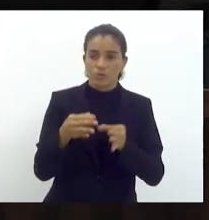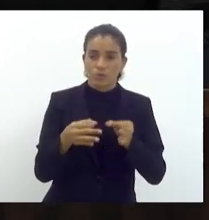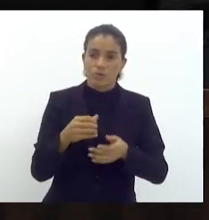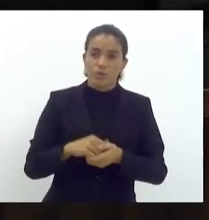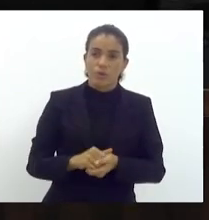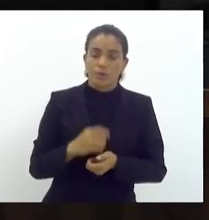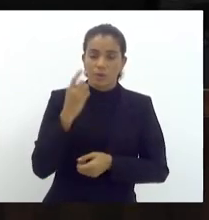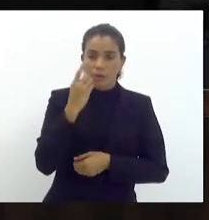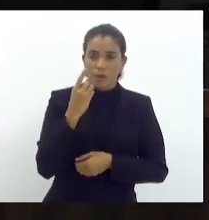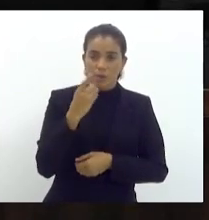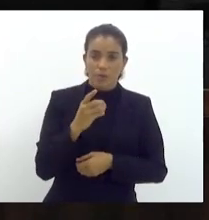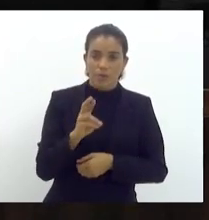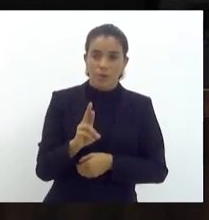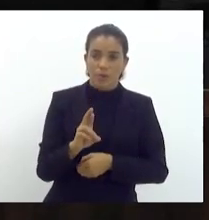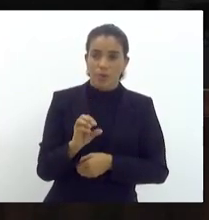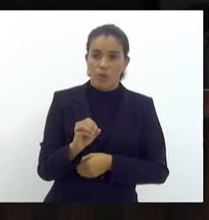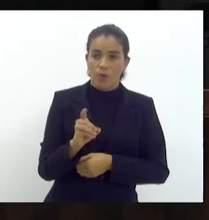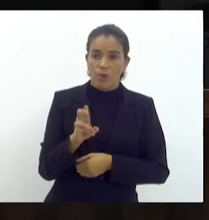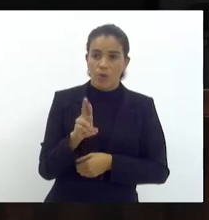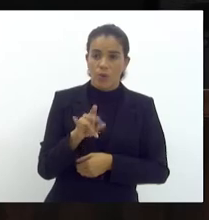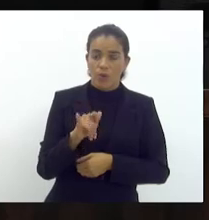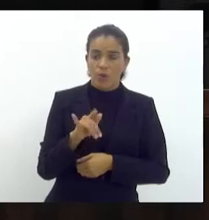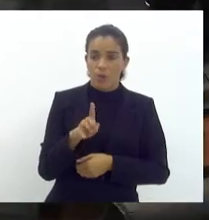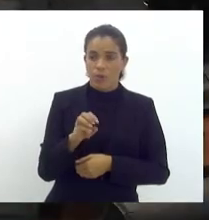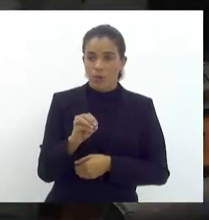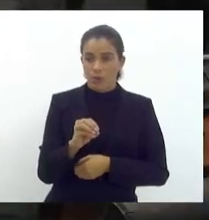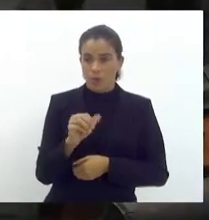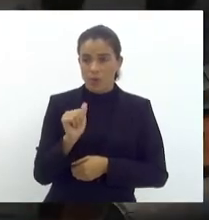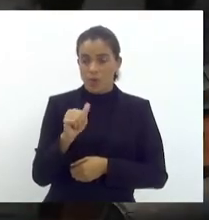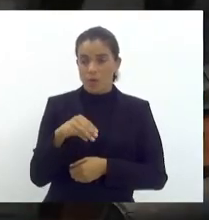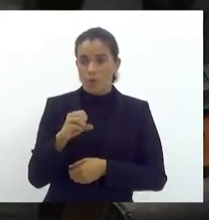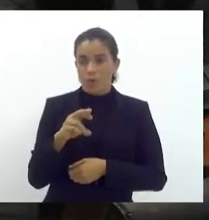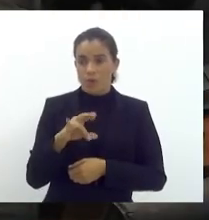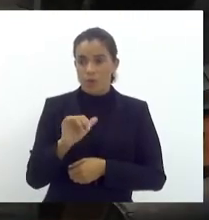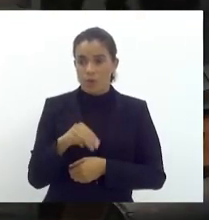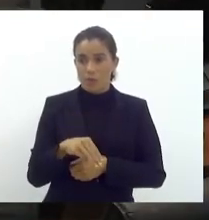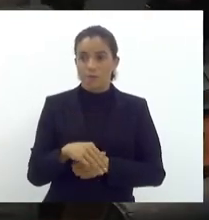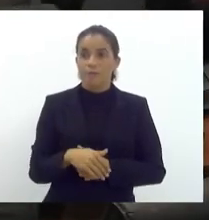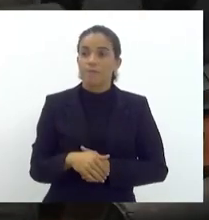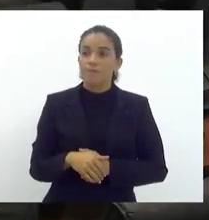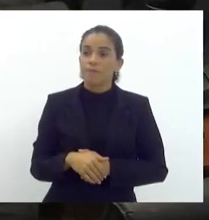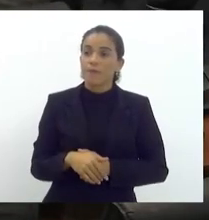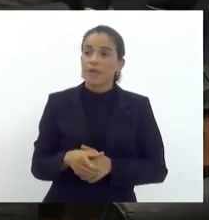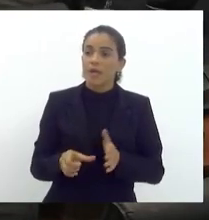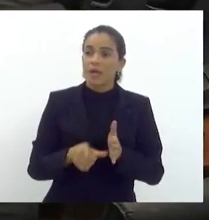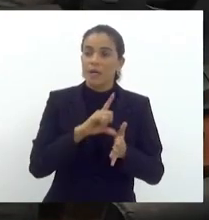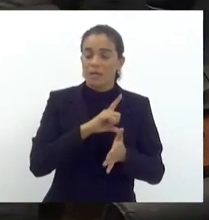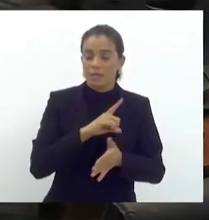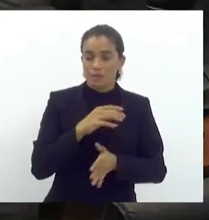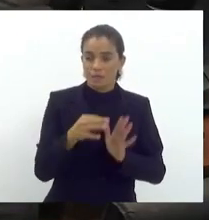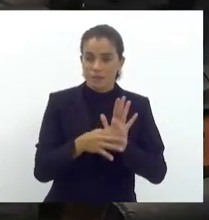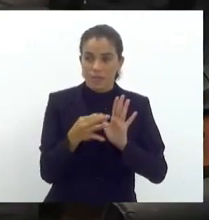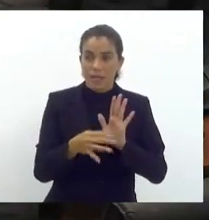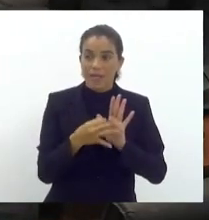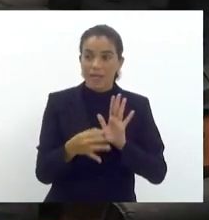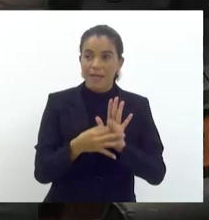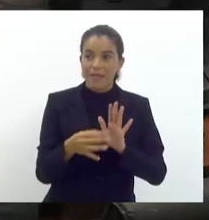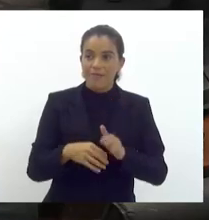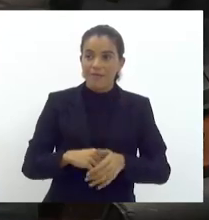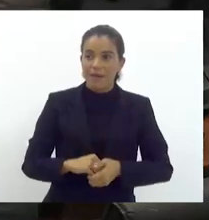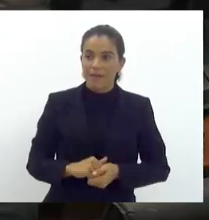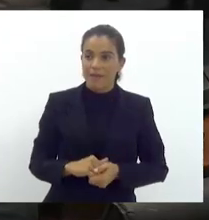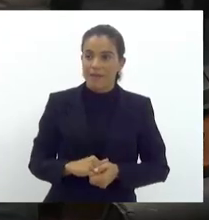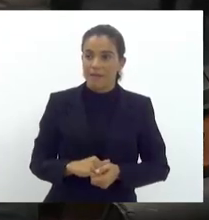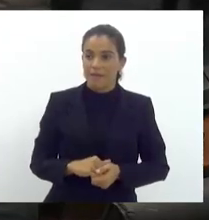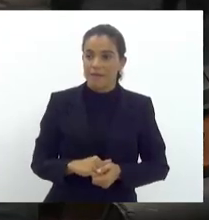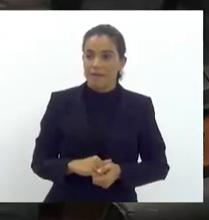Deputado Rodrigo Amorim antes do parecer eu queria pedir a vossa excelência